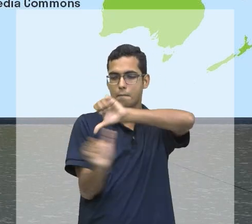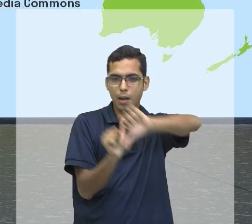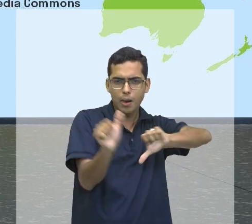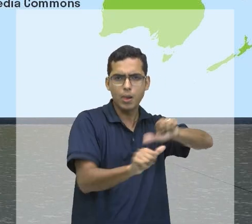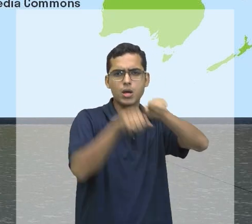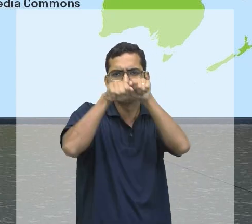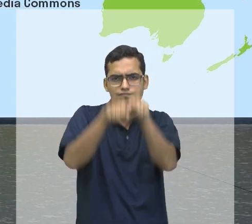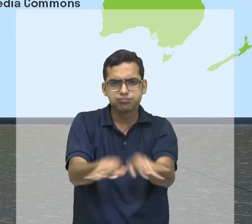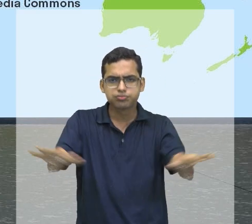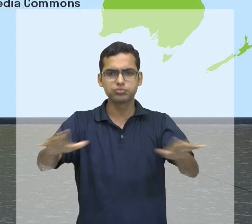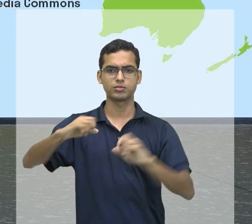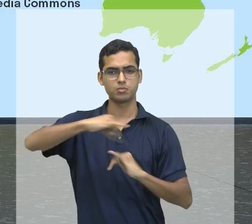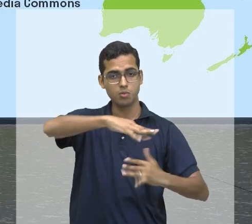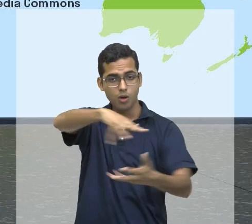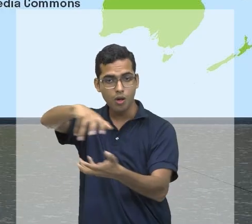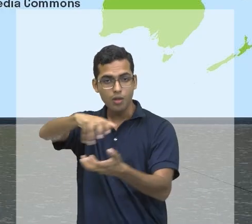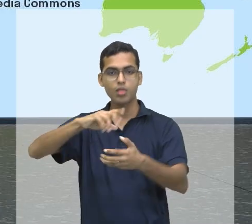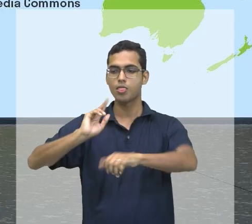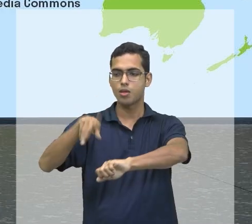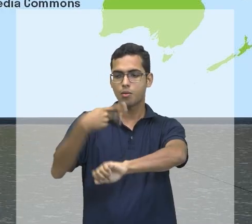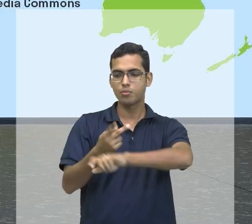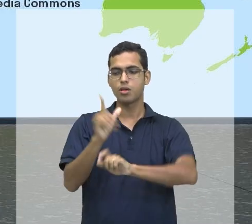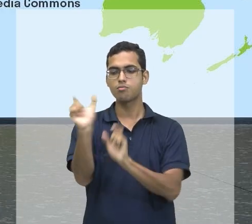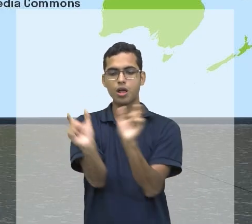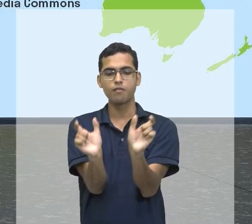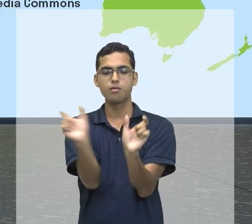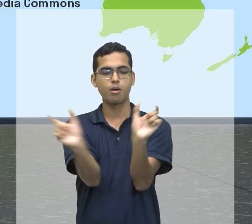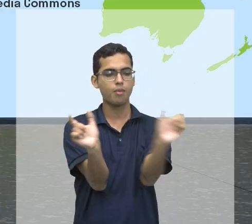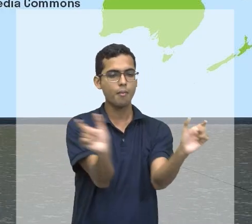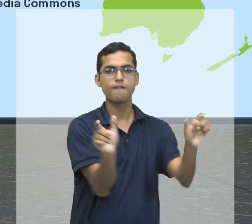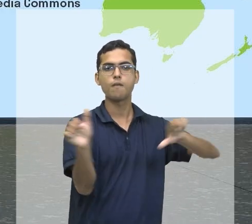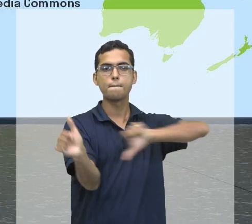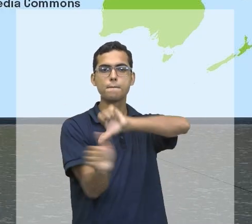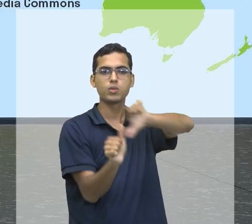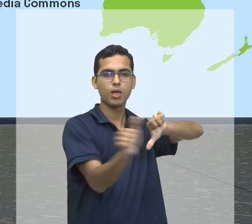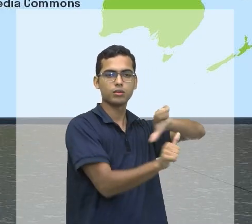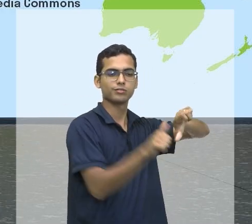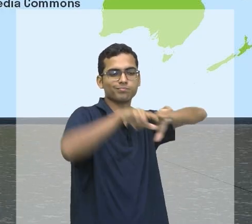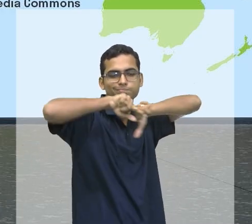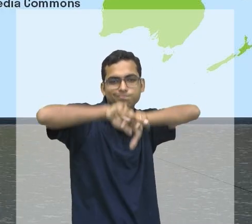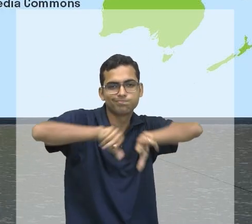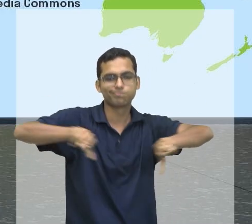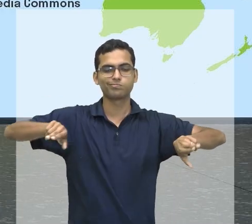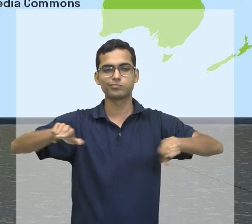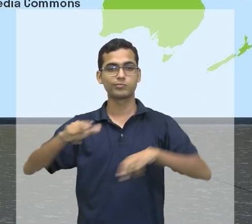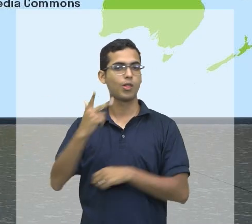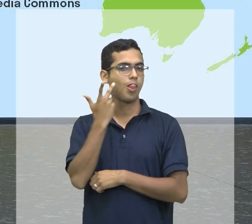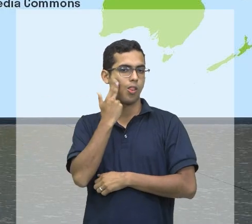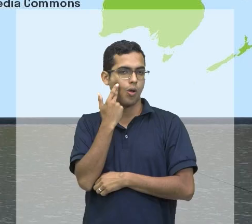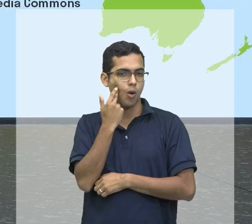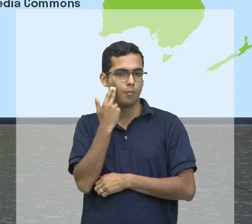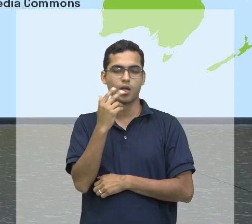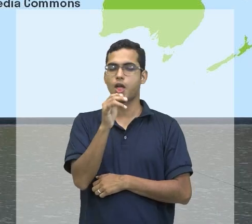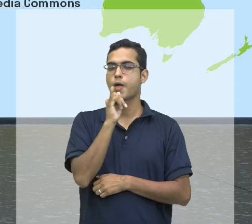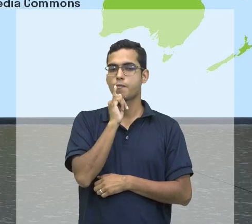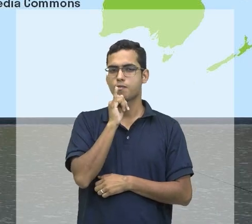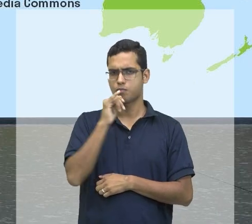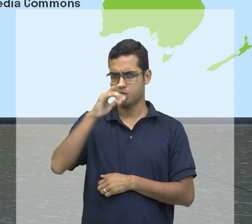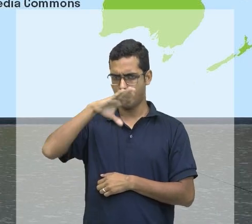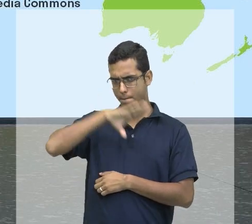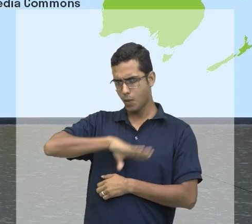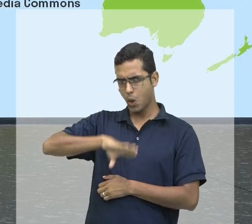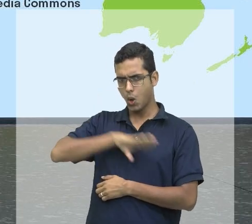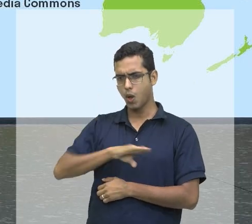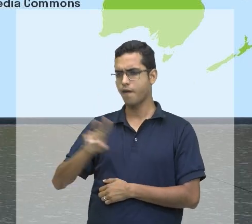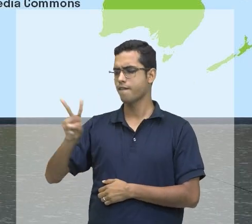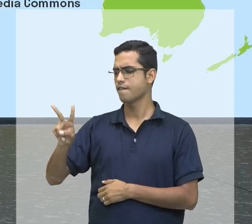alterando, certo? E isso é normal, porque a língua é viva. Assim, por exemplo, como a palavra você, não é?